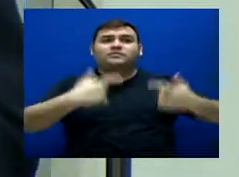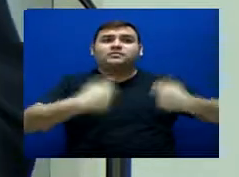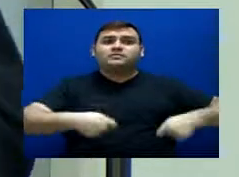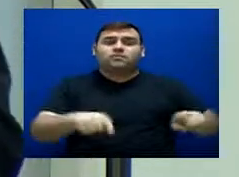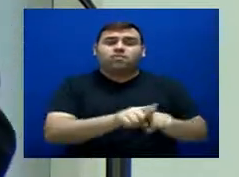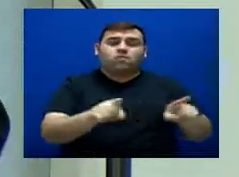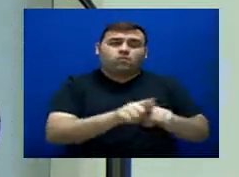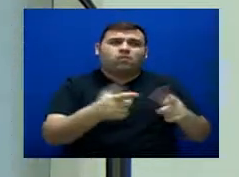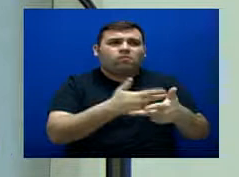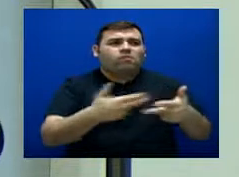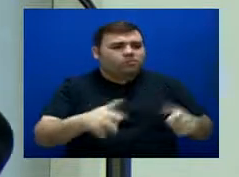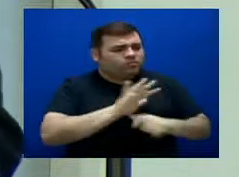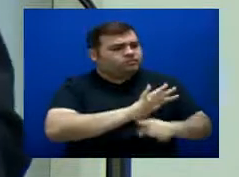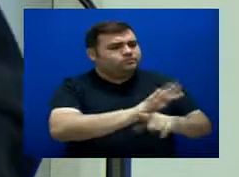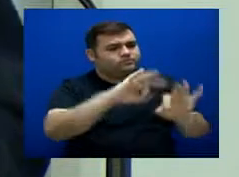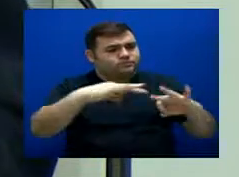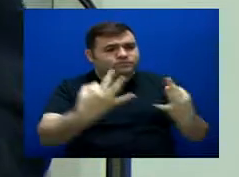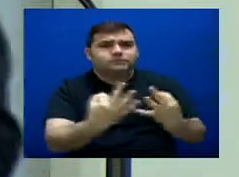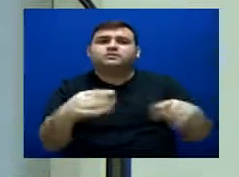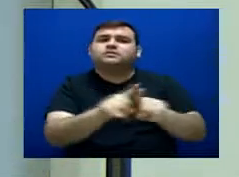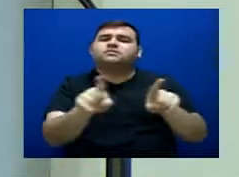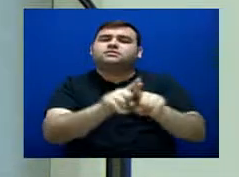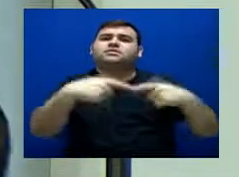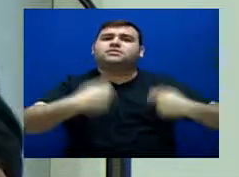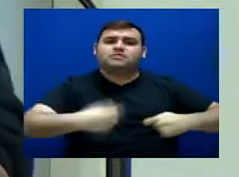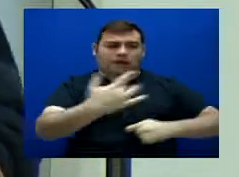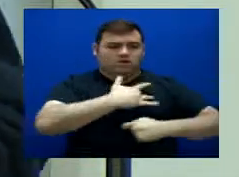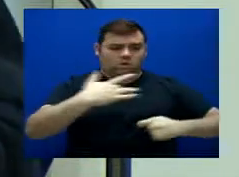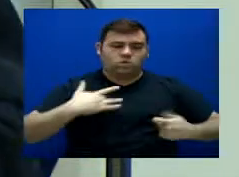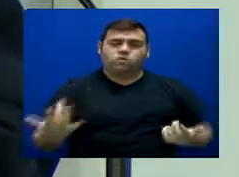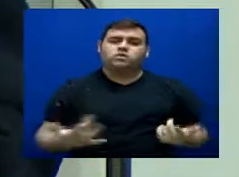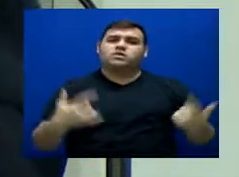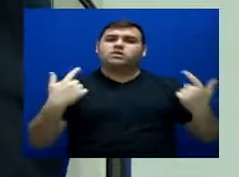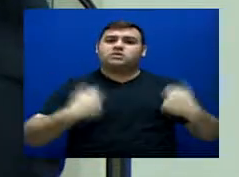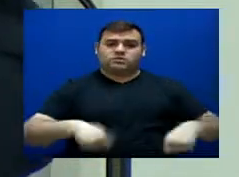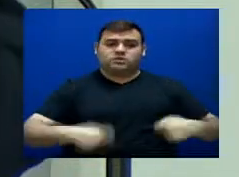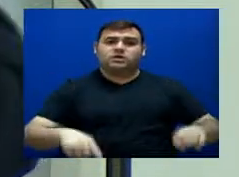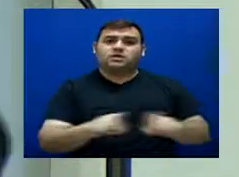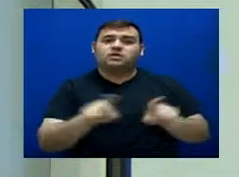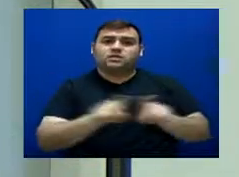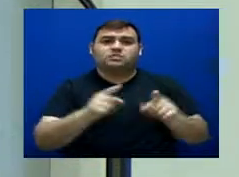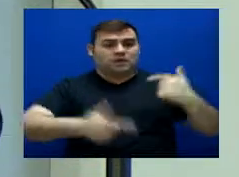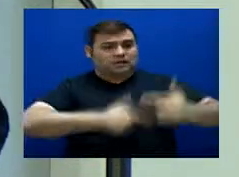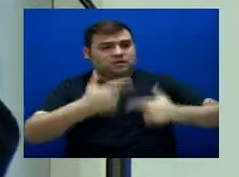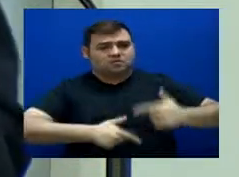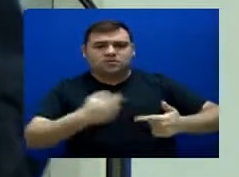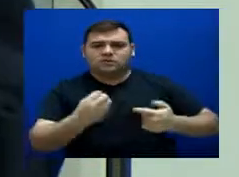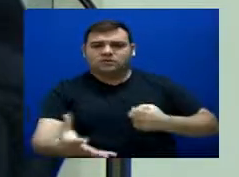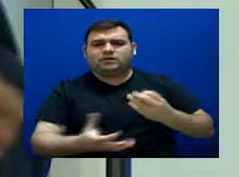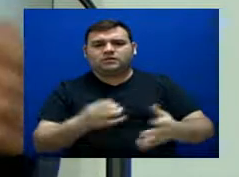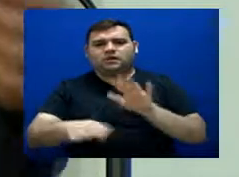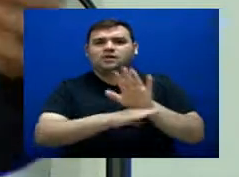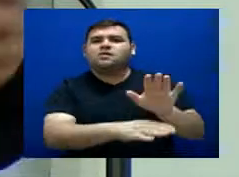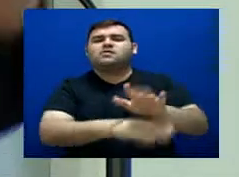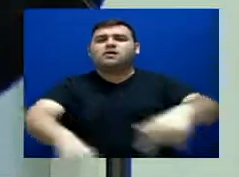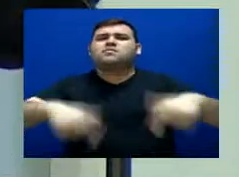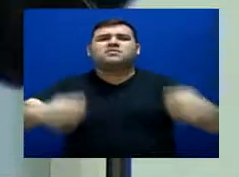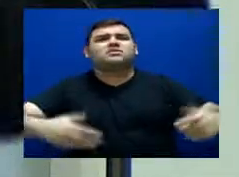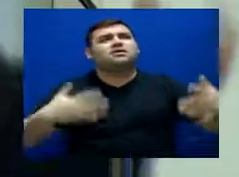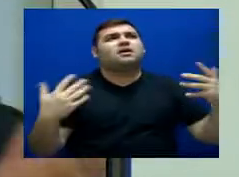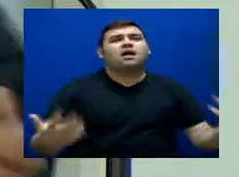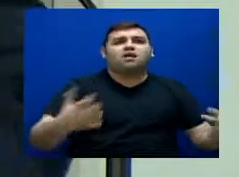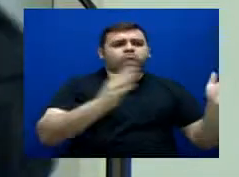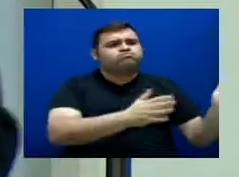precisa de algo para a família e que precisa de saúde e que precisa de emprego e que precisa de que